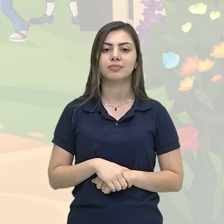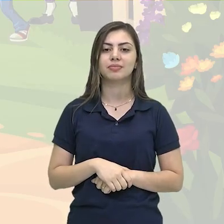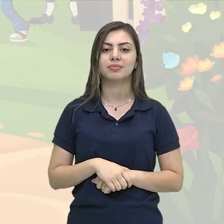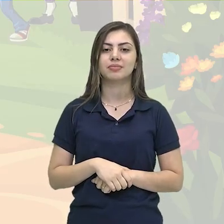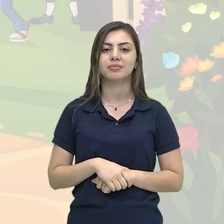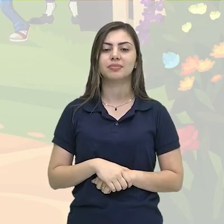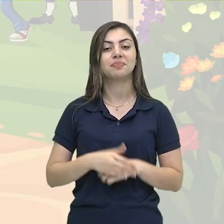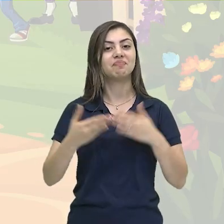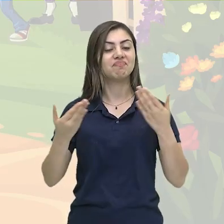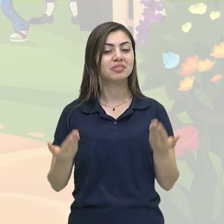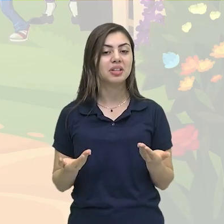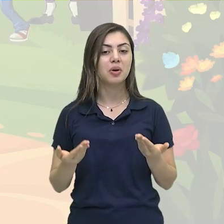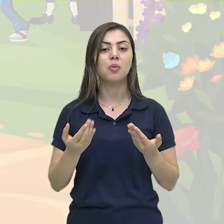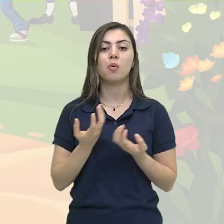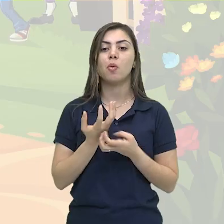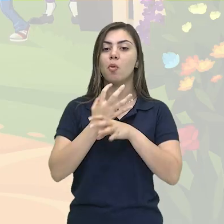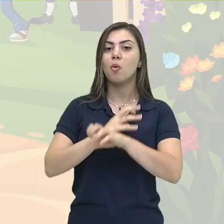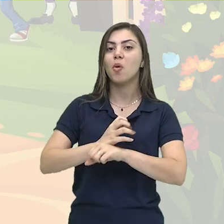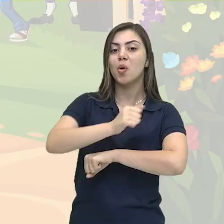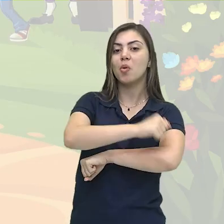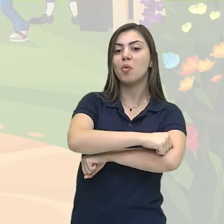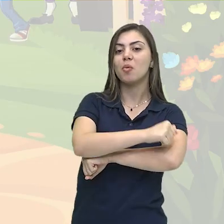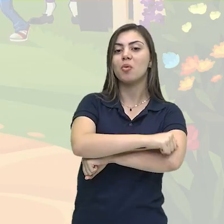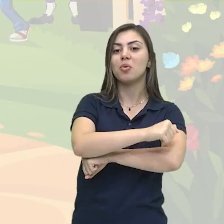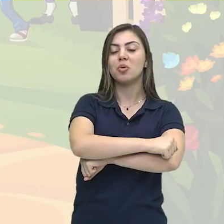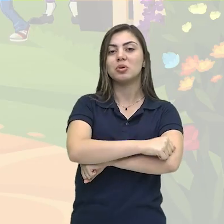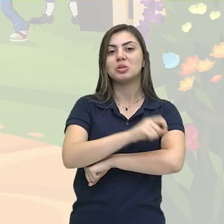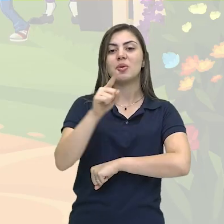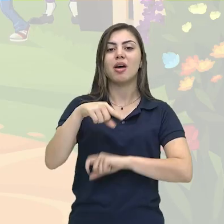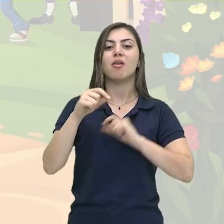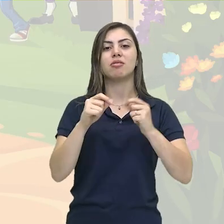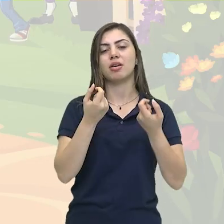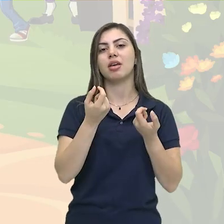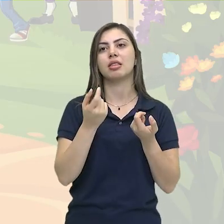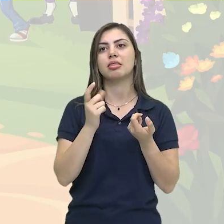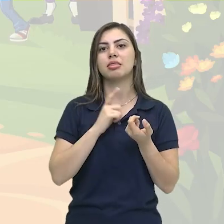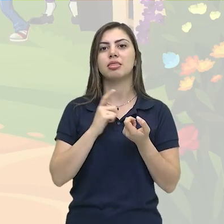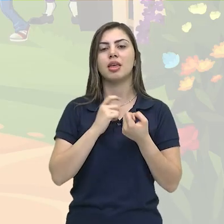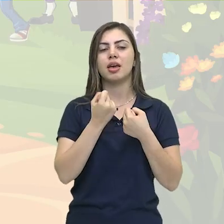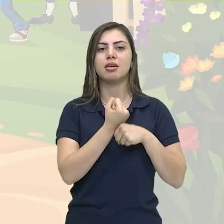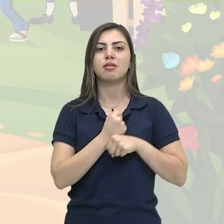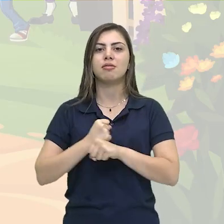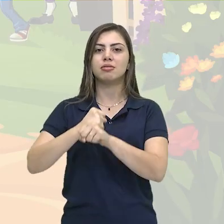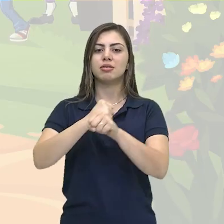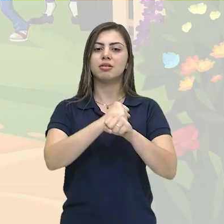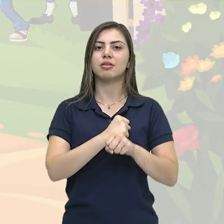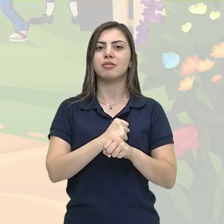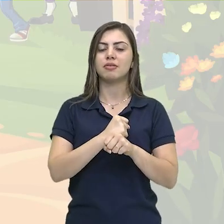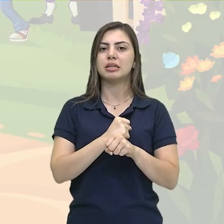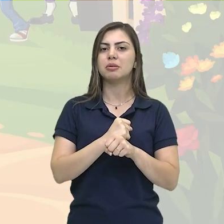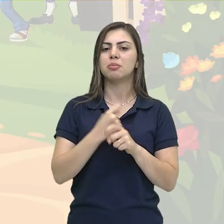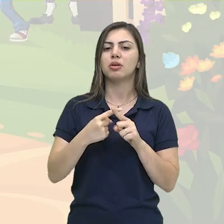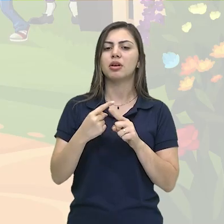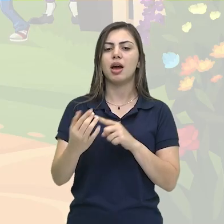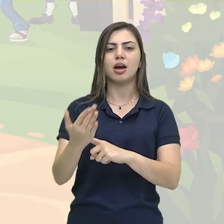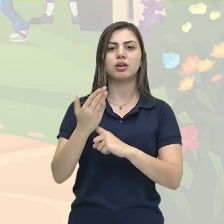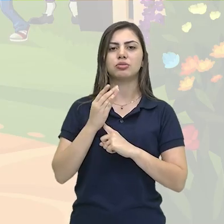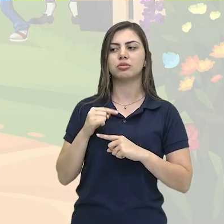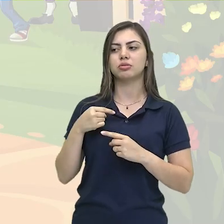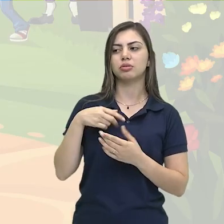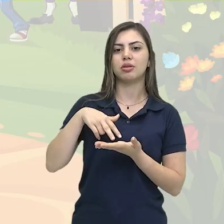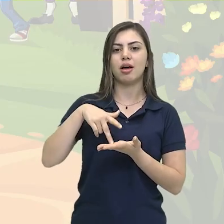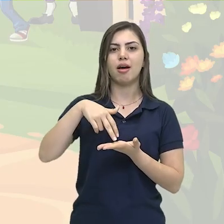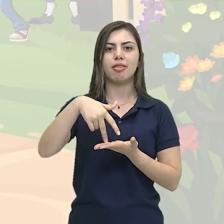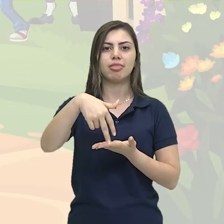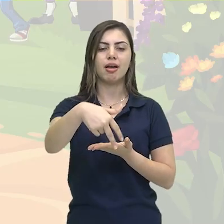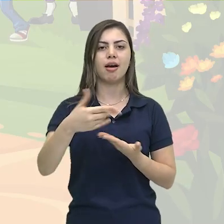Gente, os ossos funcionam como uma verdadeira armadura que nos ajuda a andar, a